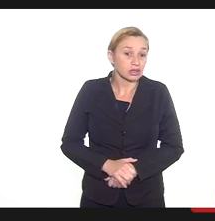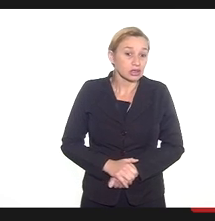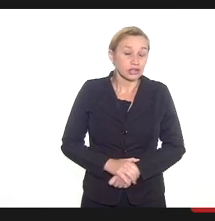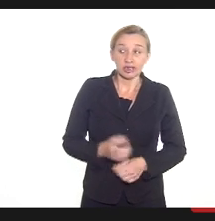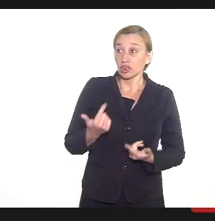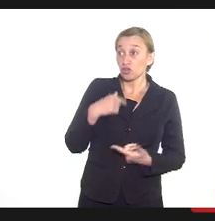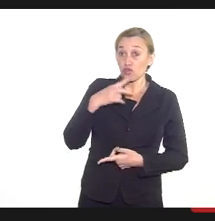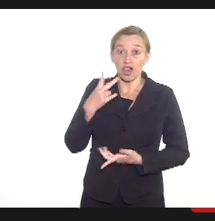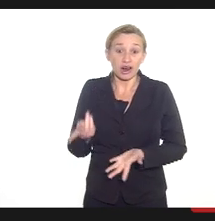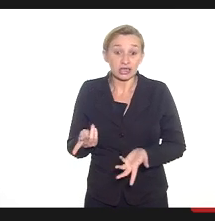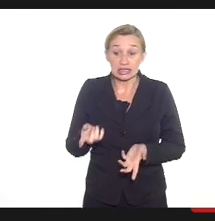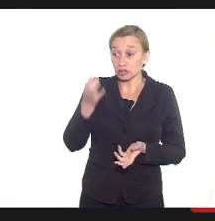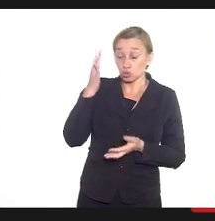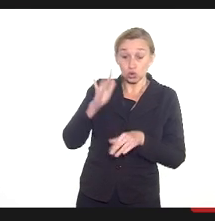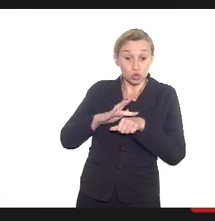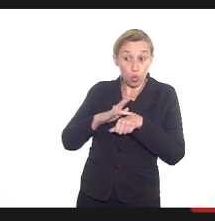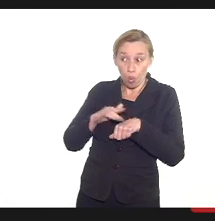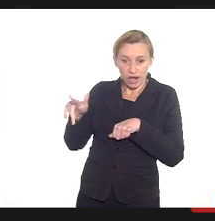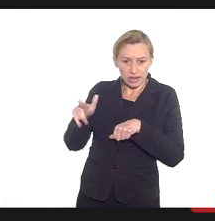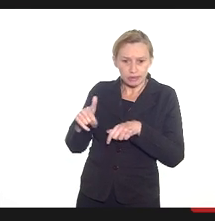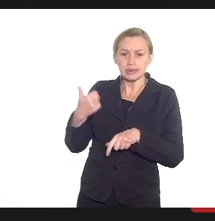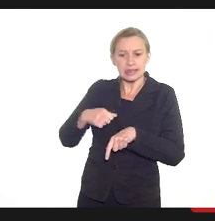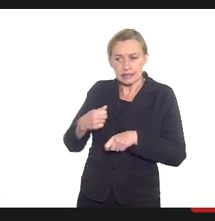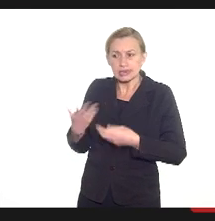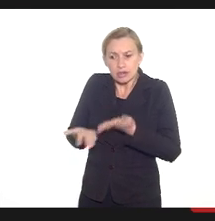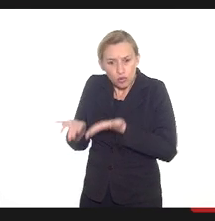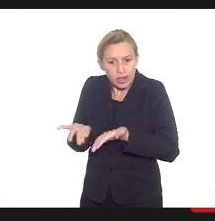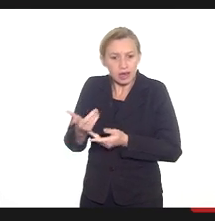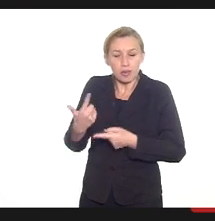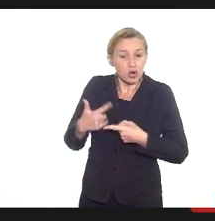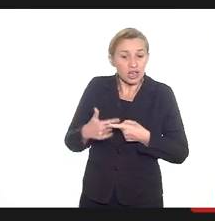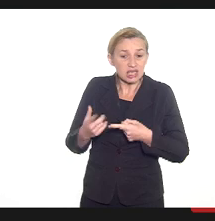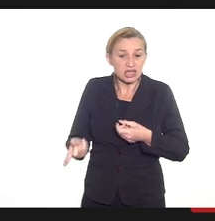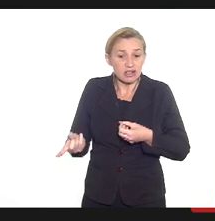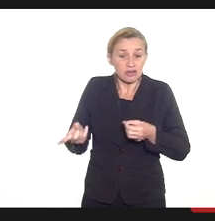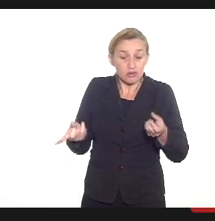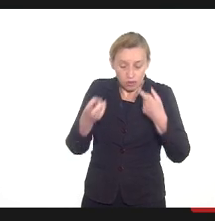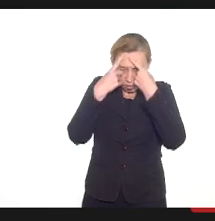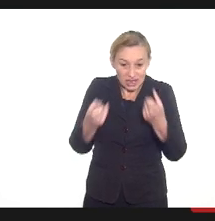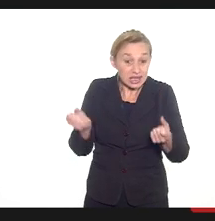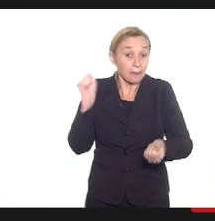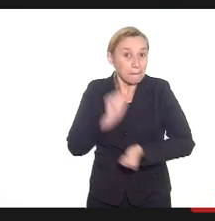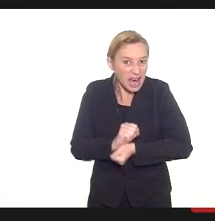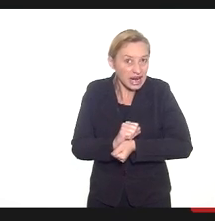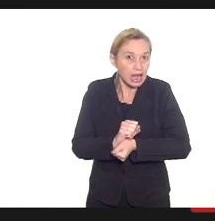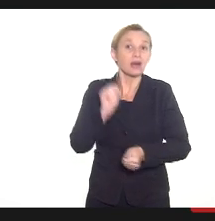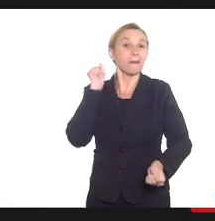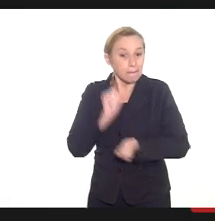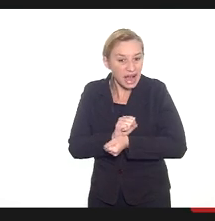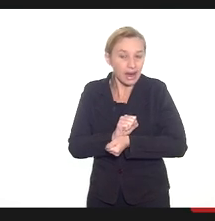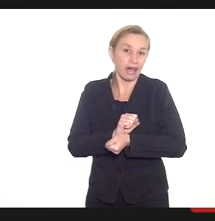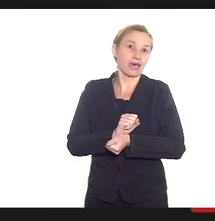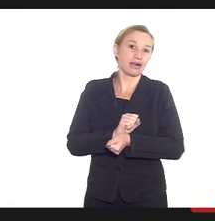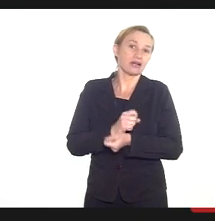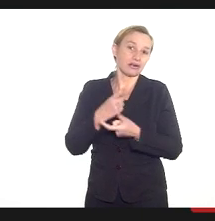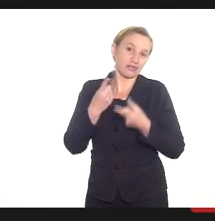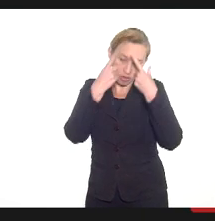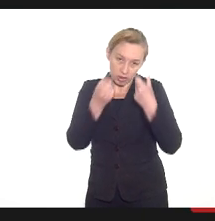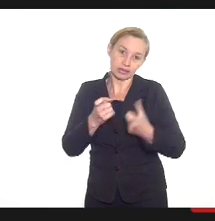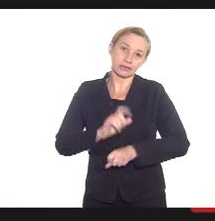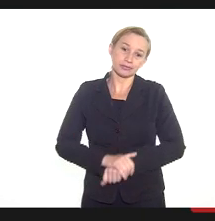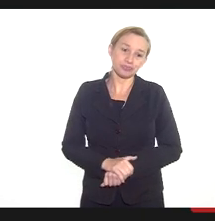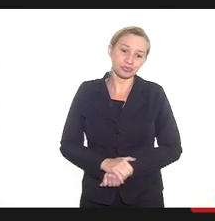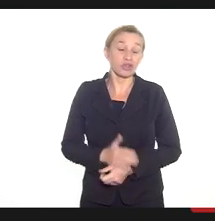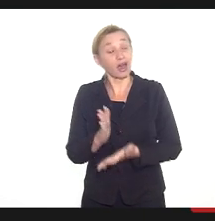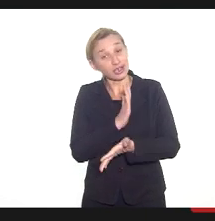eu estou dizendo que eles são doentes, mas eles precisam ser tratados para que esse ciclo da violência pare. Eles precisam parar o ciclo da violência,